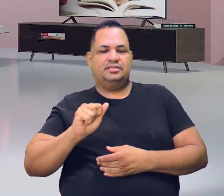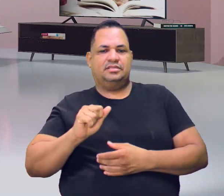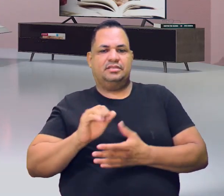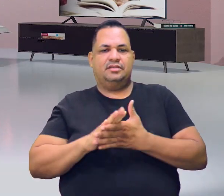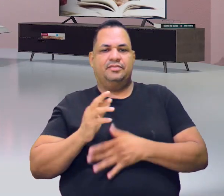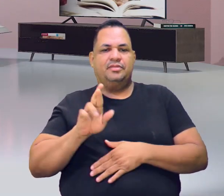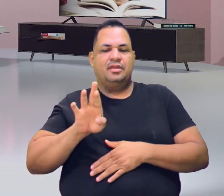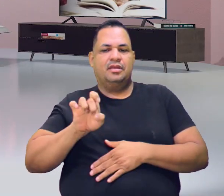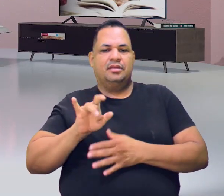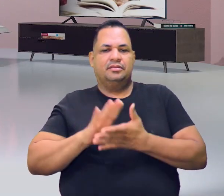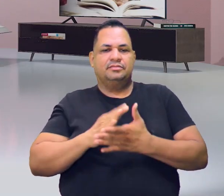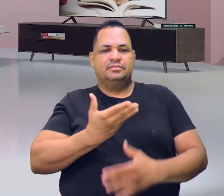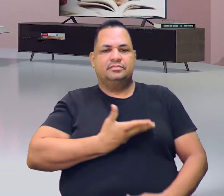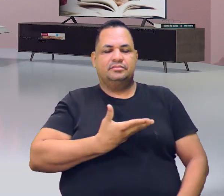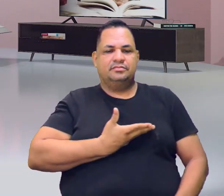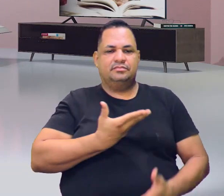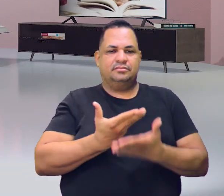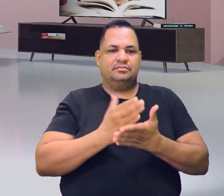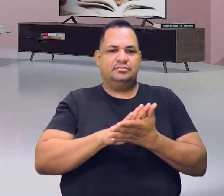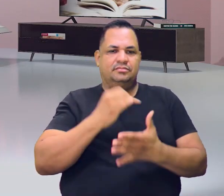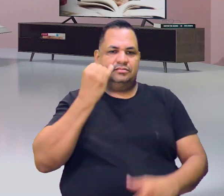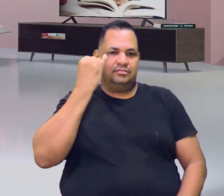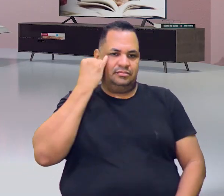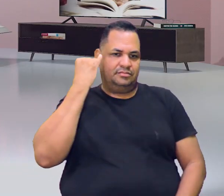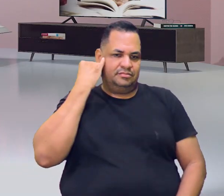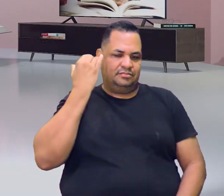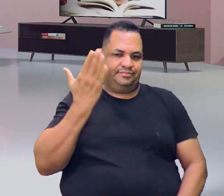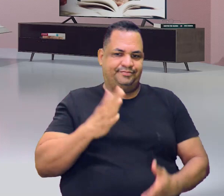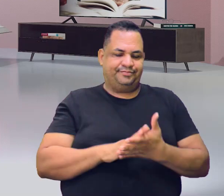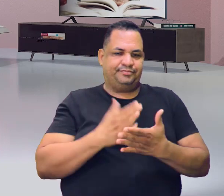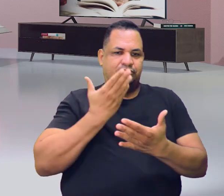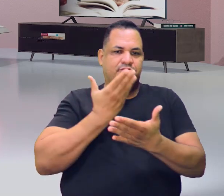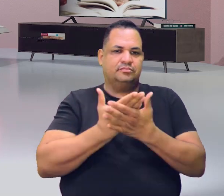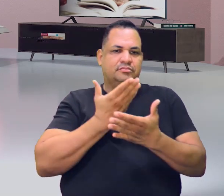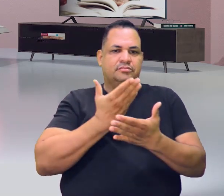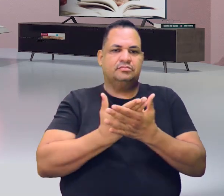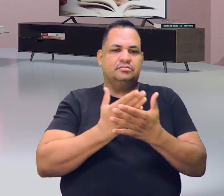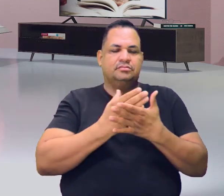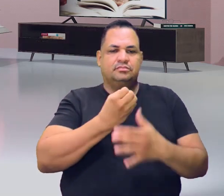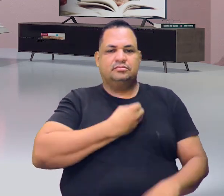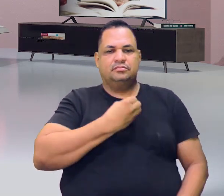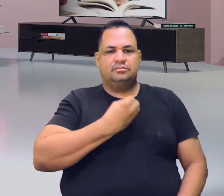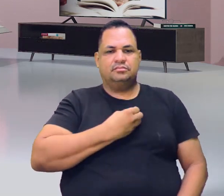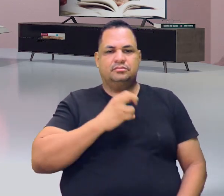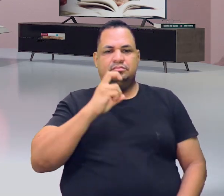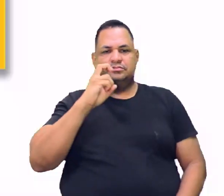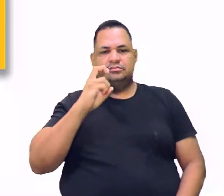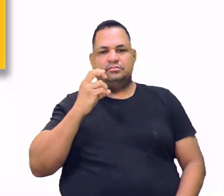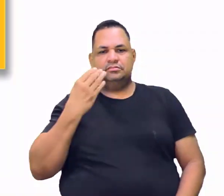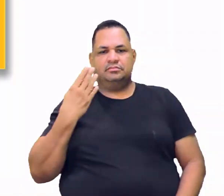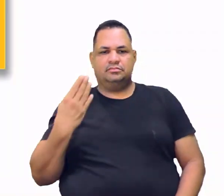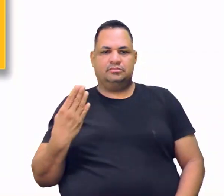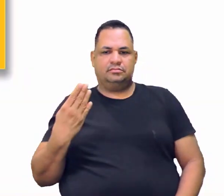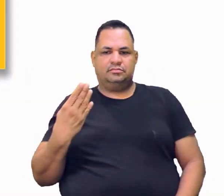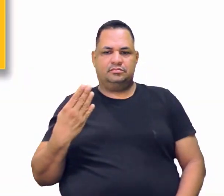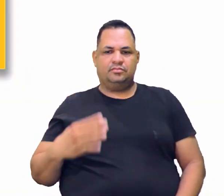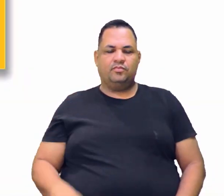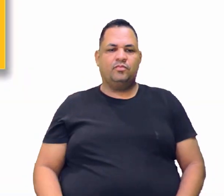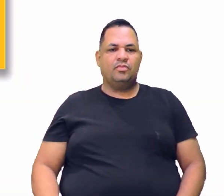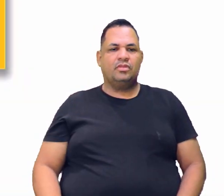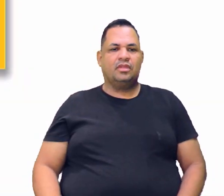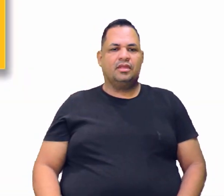meu parceiro intérprete Sâmio Costa. Vamos lá para a nossa aula 54, vamos dando sequência,